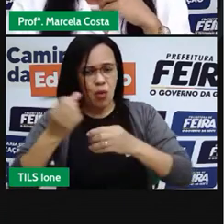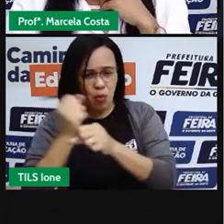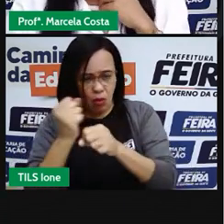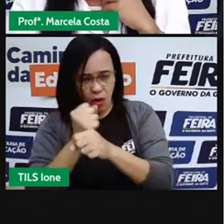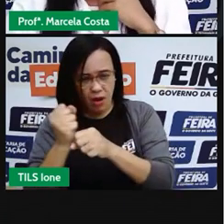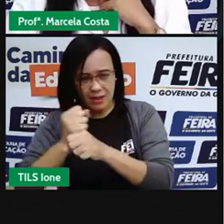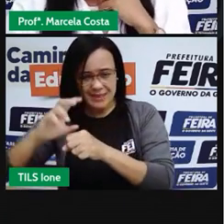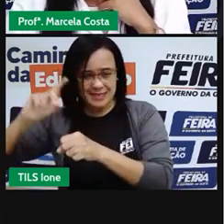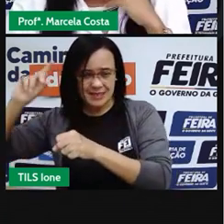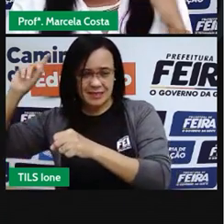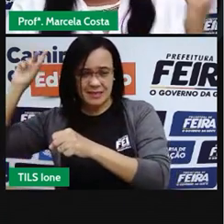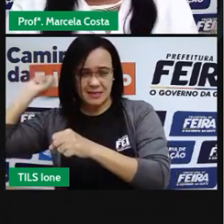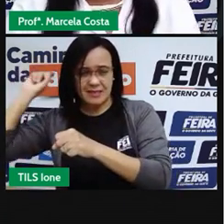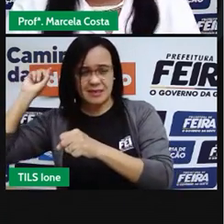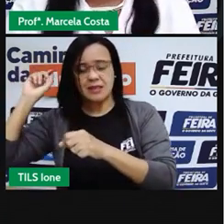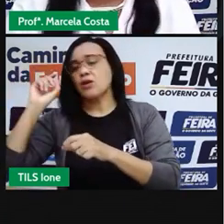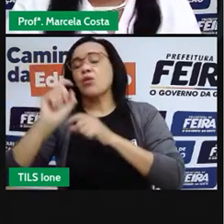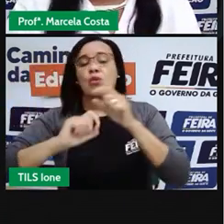passavam